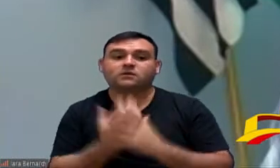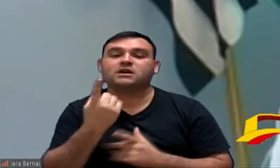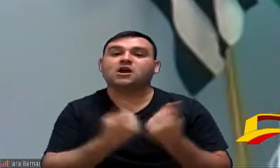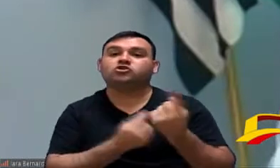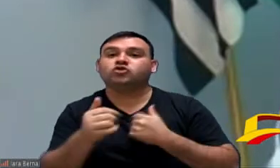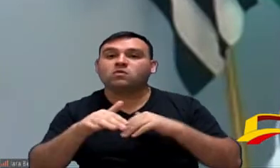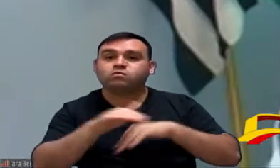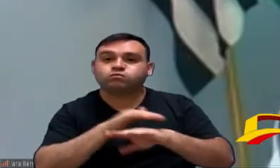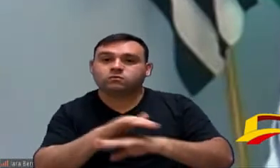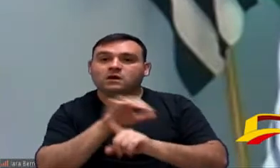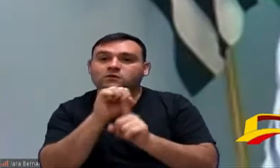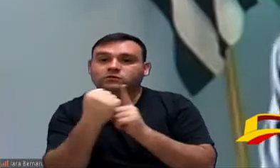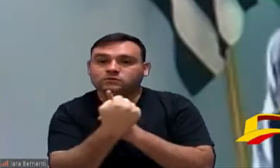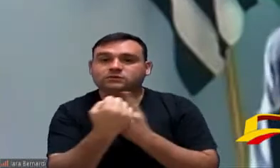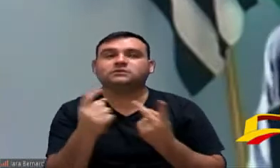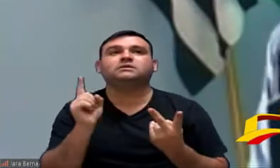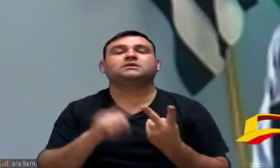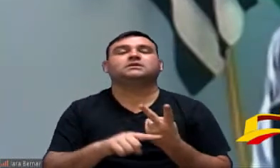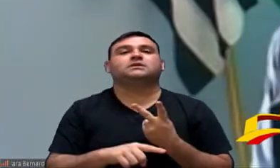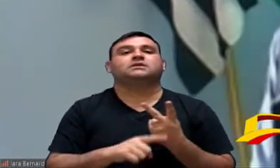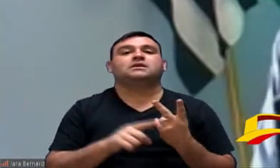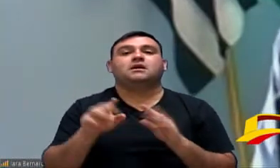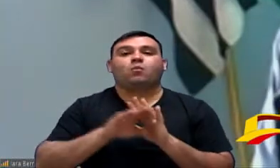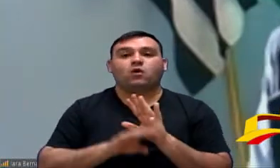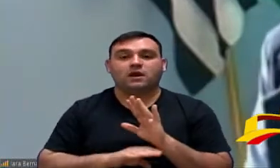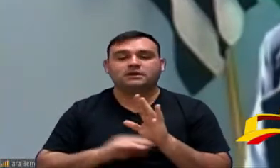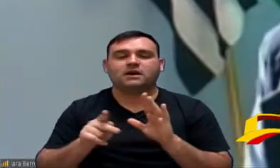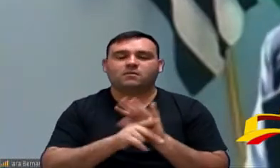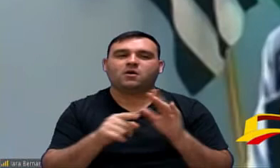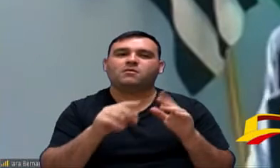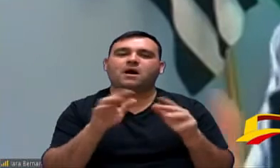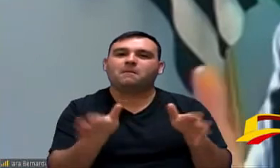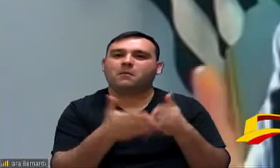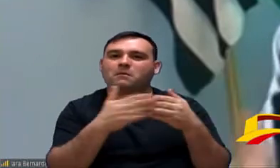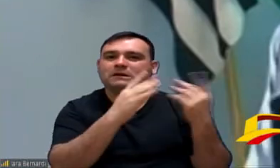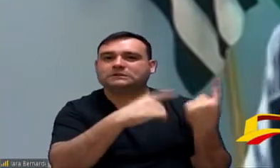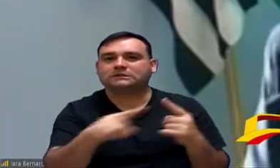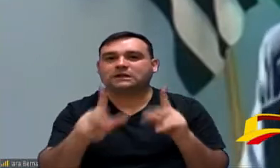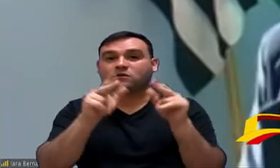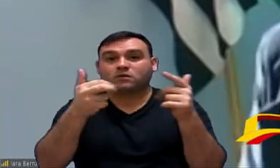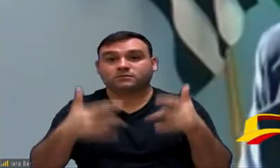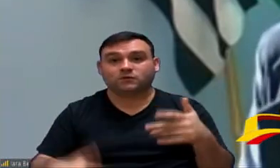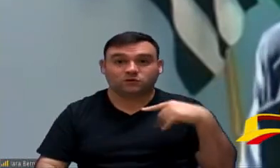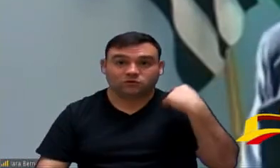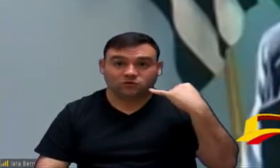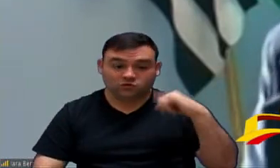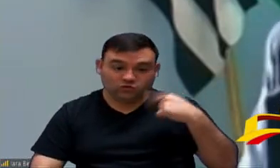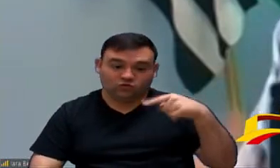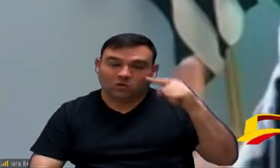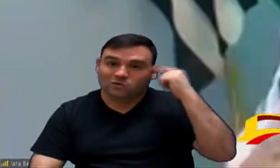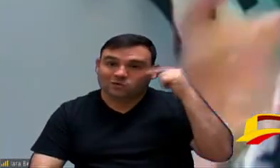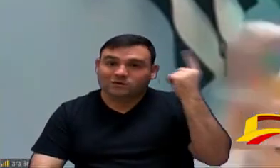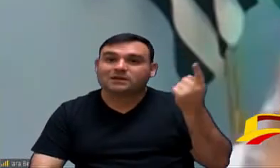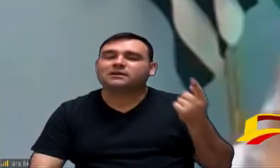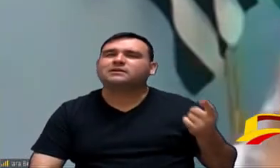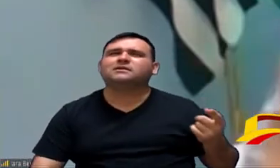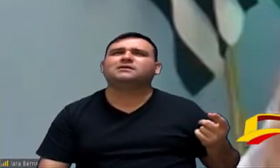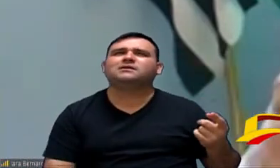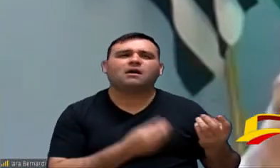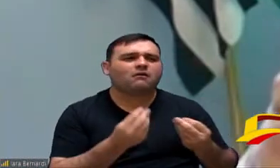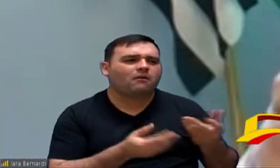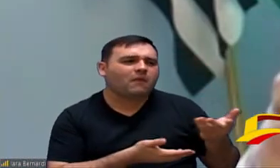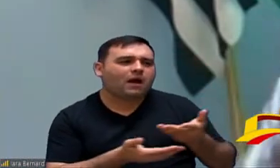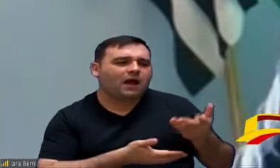Fundo de Assistência Social, as políticas de enfrentamento à pobreza, como disse o vereador Donizete, como é que se relaciona